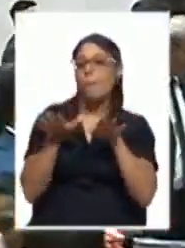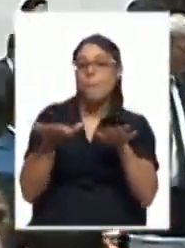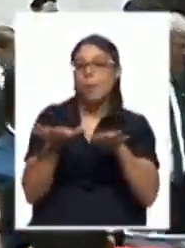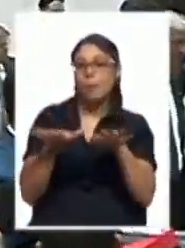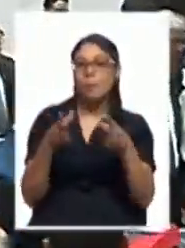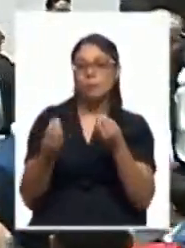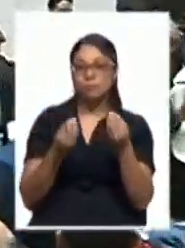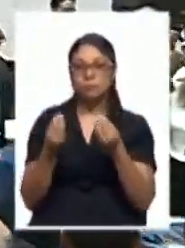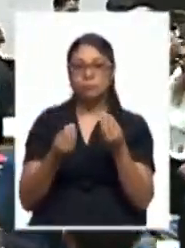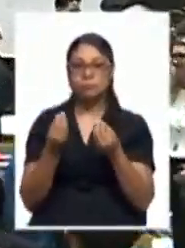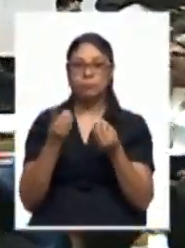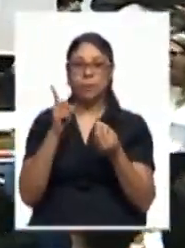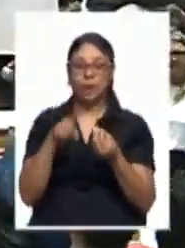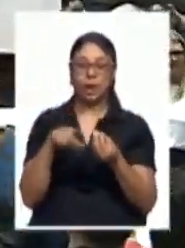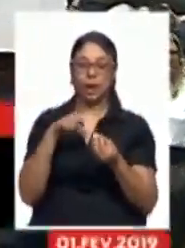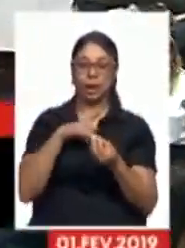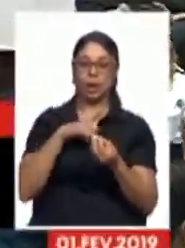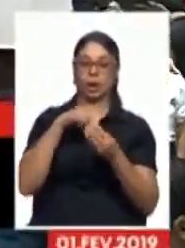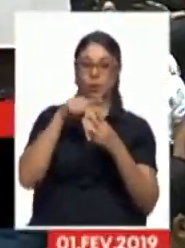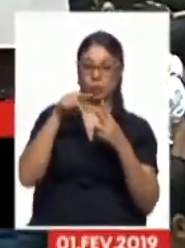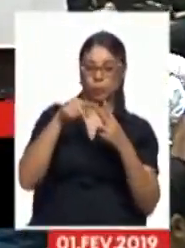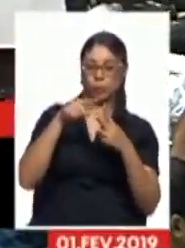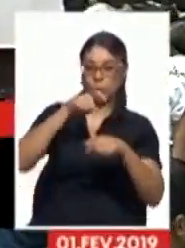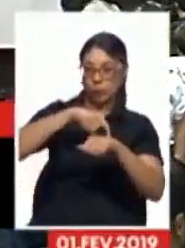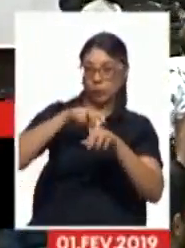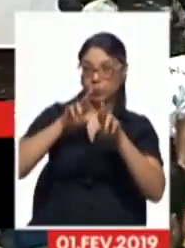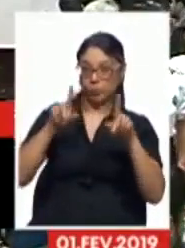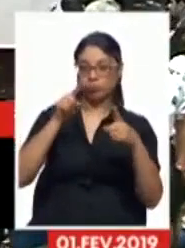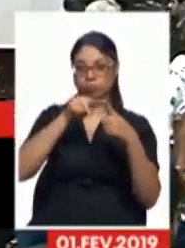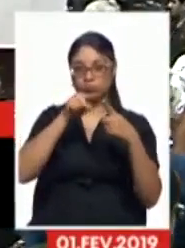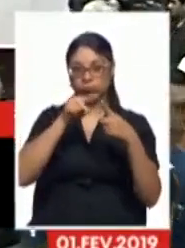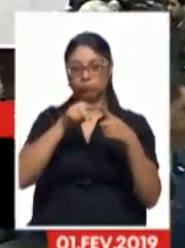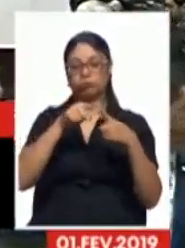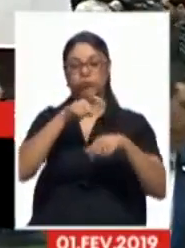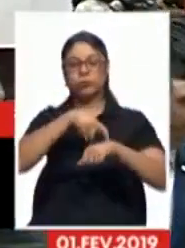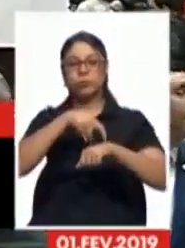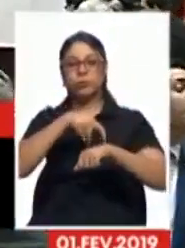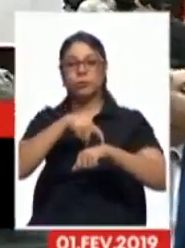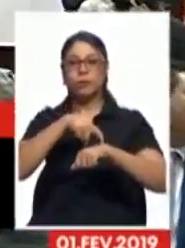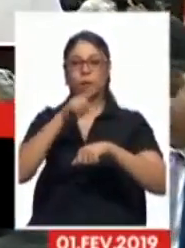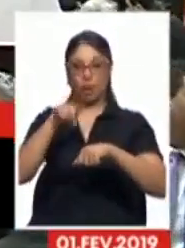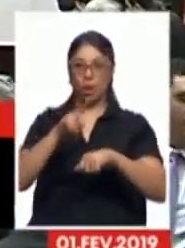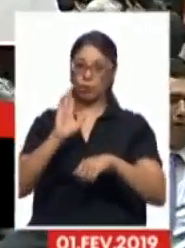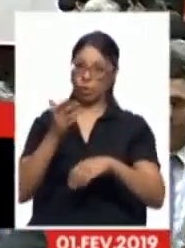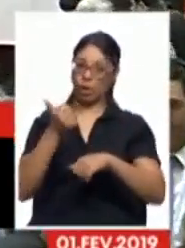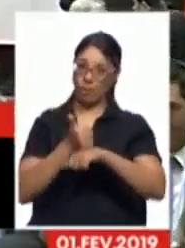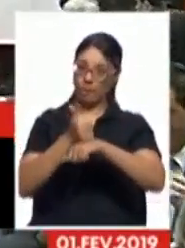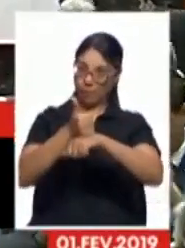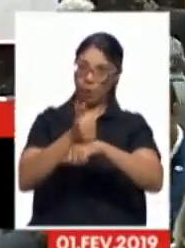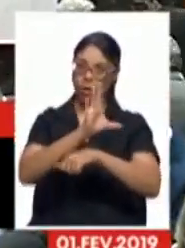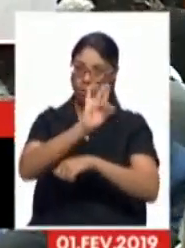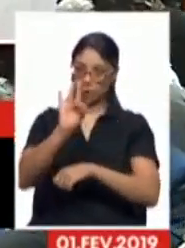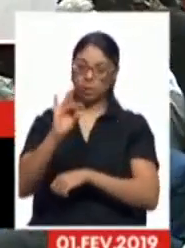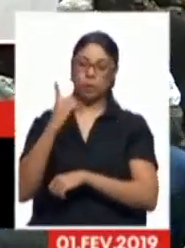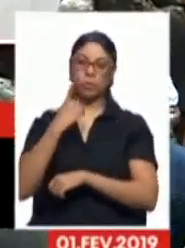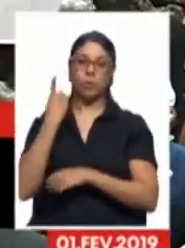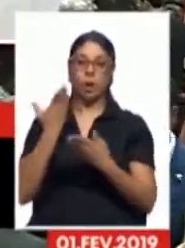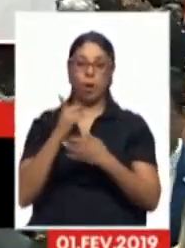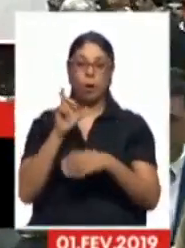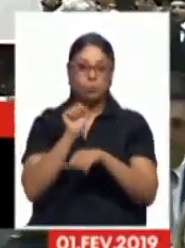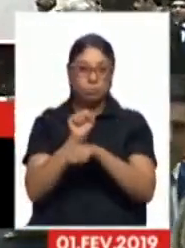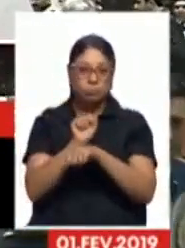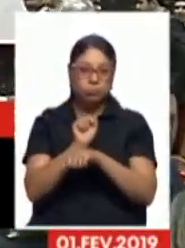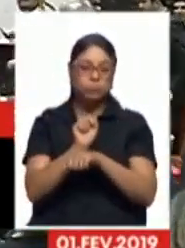reunião que tem dois momentos distintos. O primeiro momento, então, foi a posse dos deputados. Agora há um pequeno intervalo para que